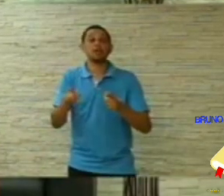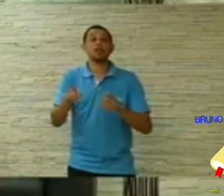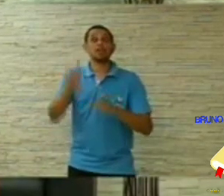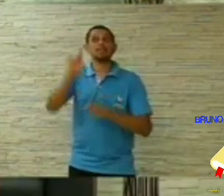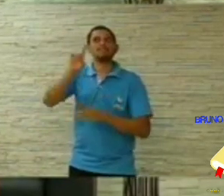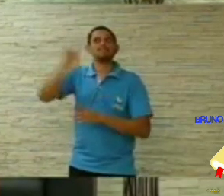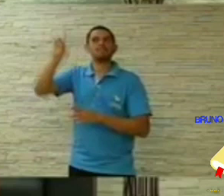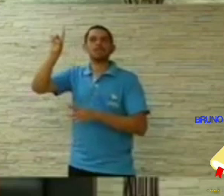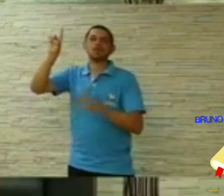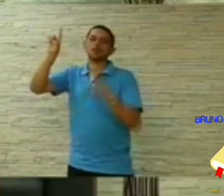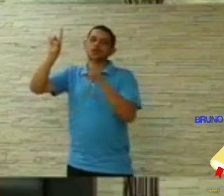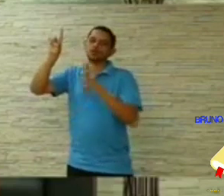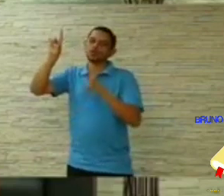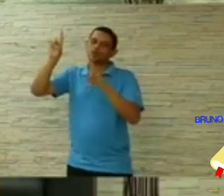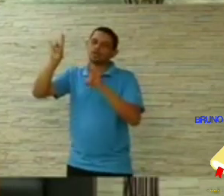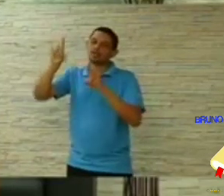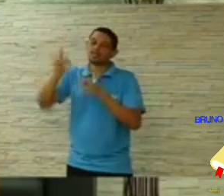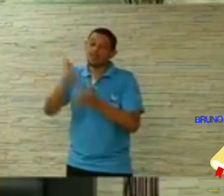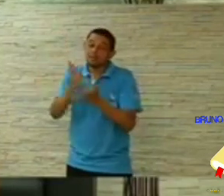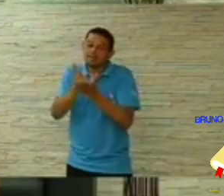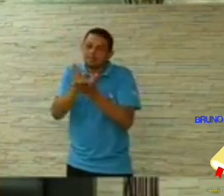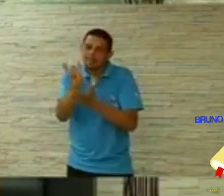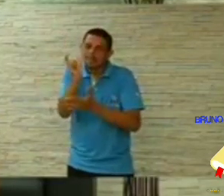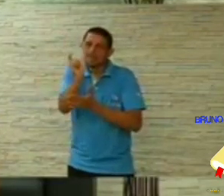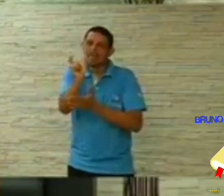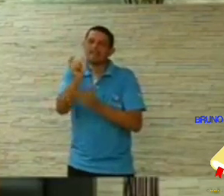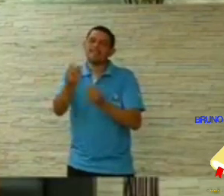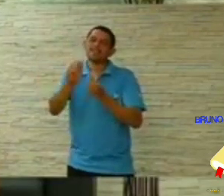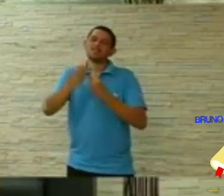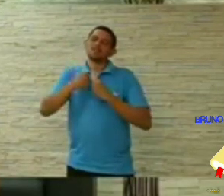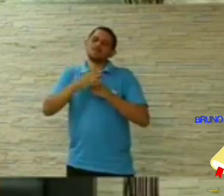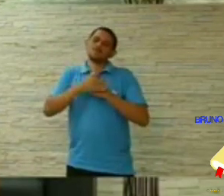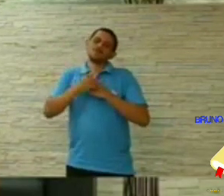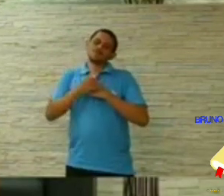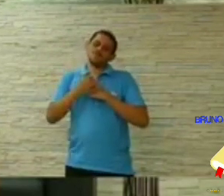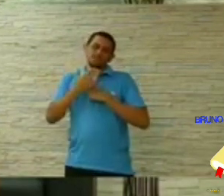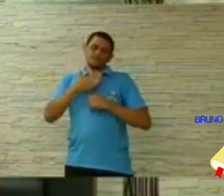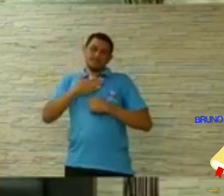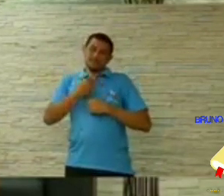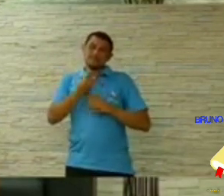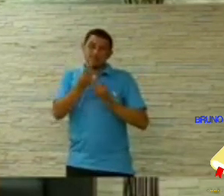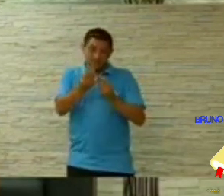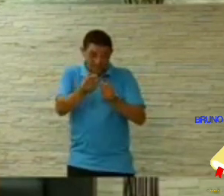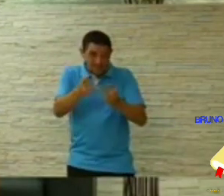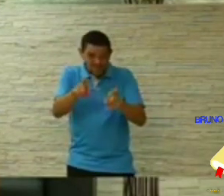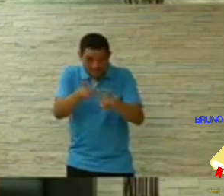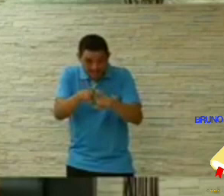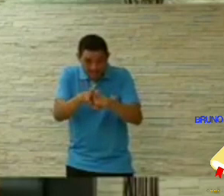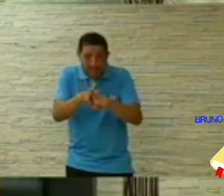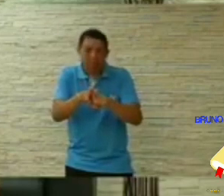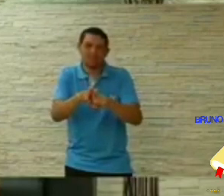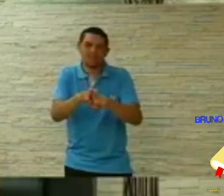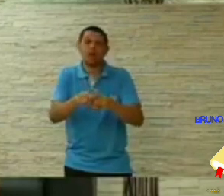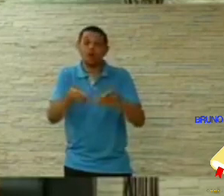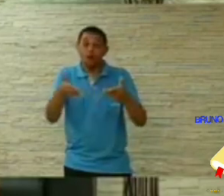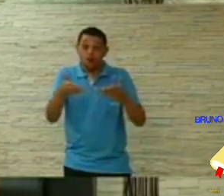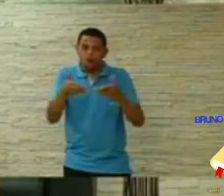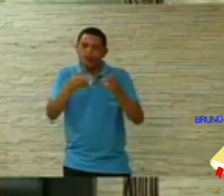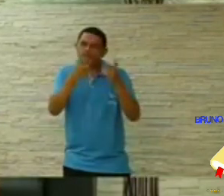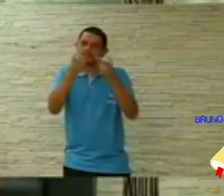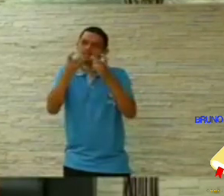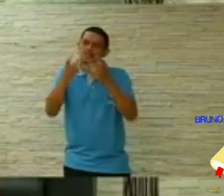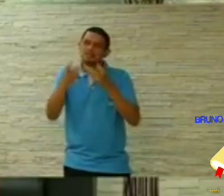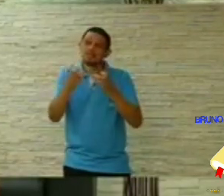para confortar você e confortar a mim também, não é verdade? E assim hoje nós iremos ver que conforto Deus tem a nos